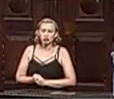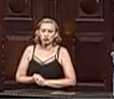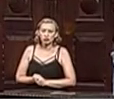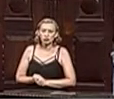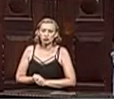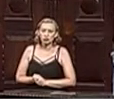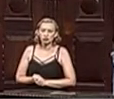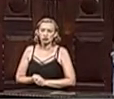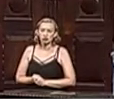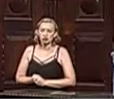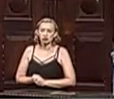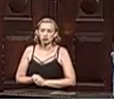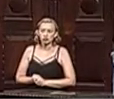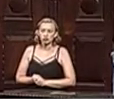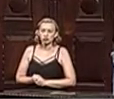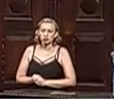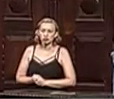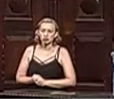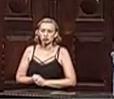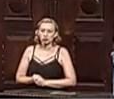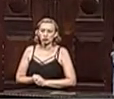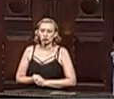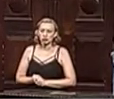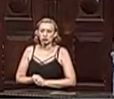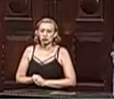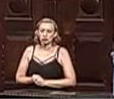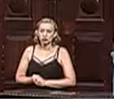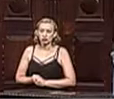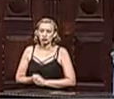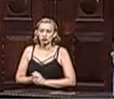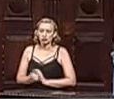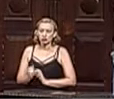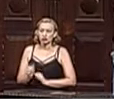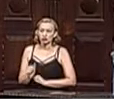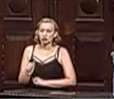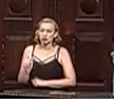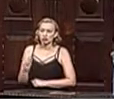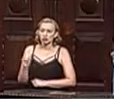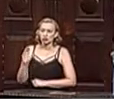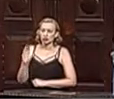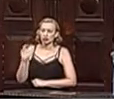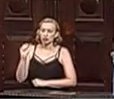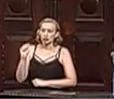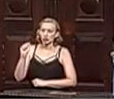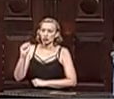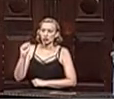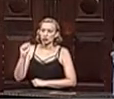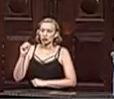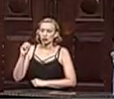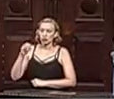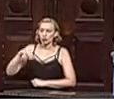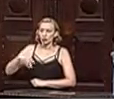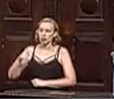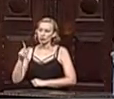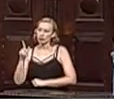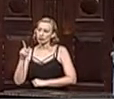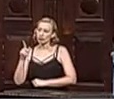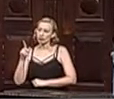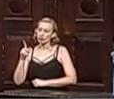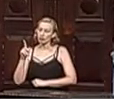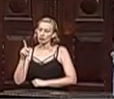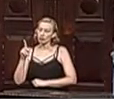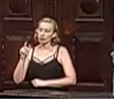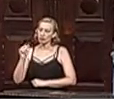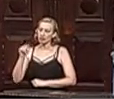negócios institucionais da Companhia Municipal de Limpeza Urbana da cidade do Rio de Janeiro, a